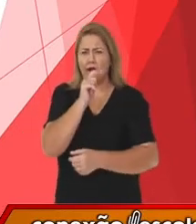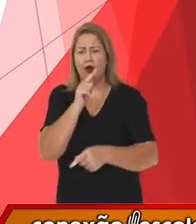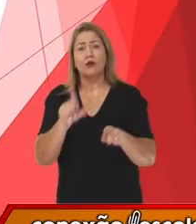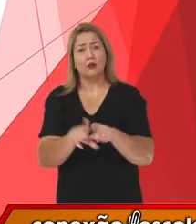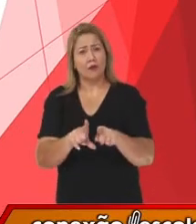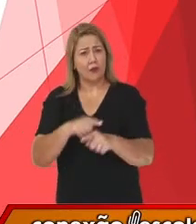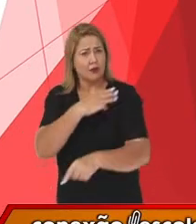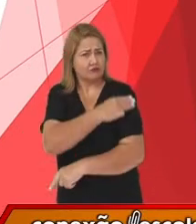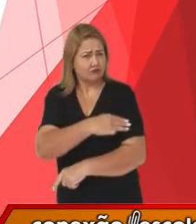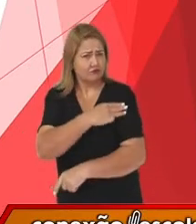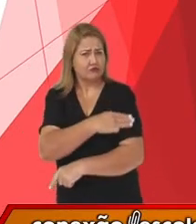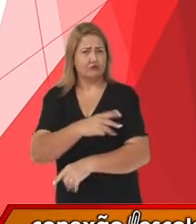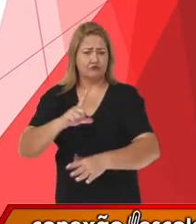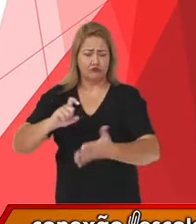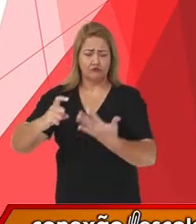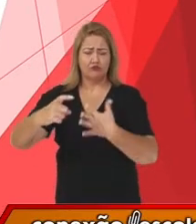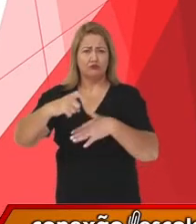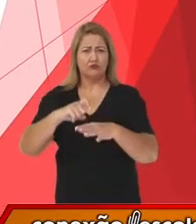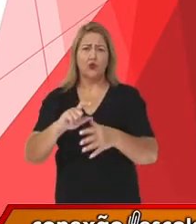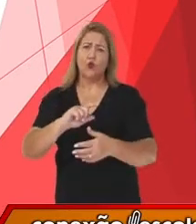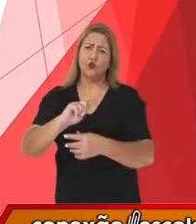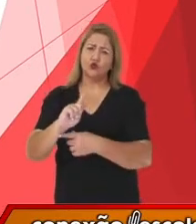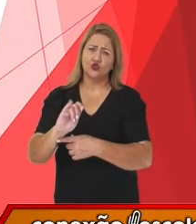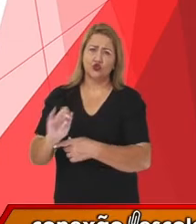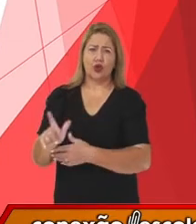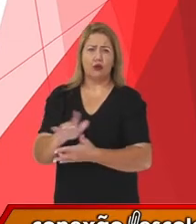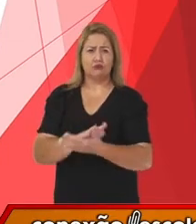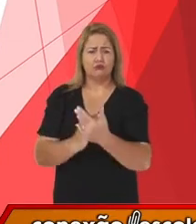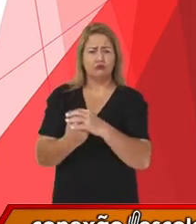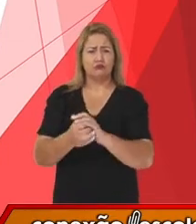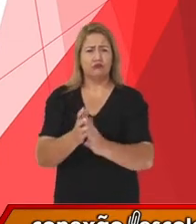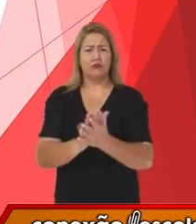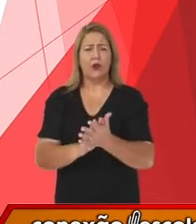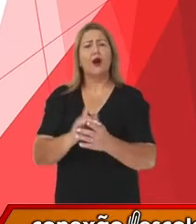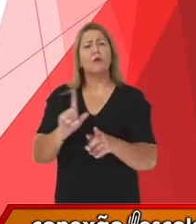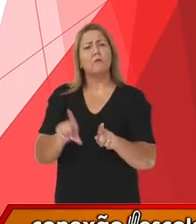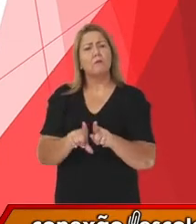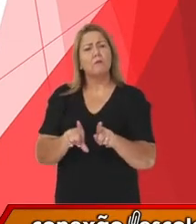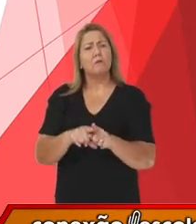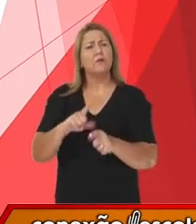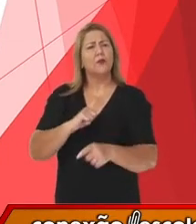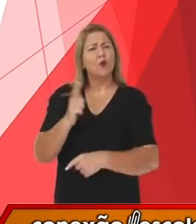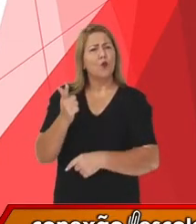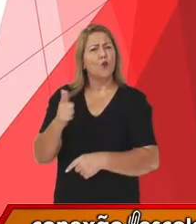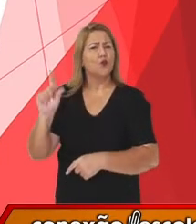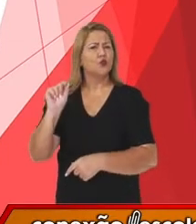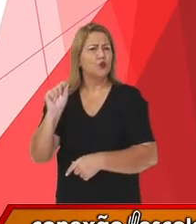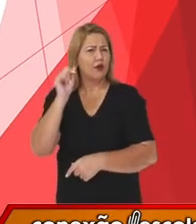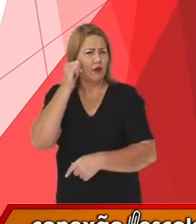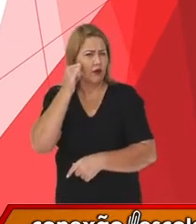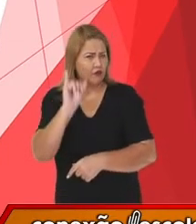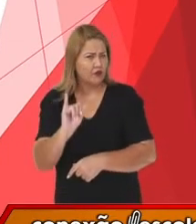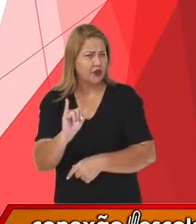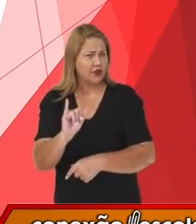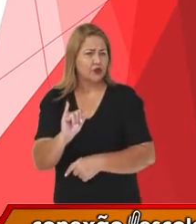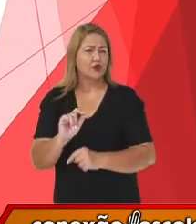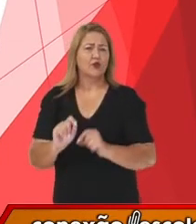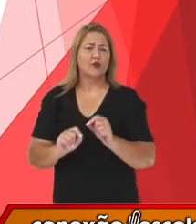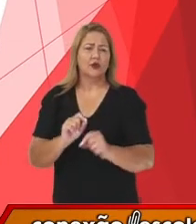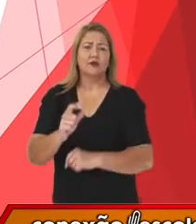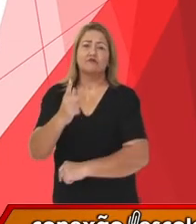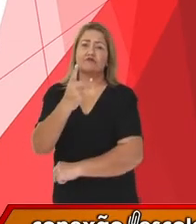usando álcool, geralmente álcool em gel. Mas também existe uma outra maneira de prevenção muito eficaz, que é